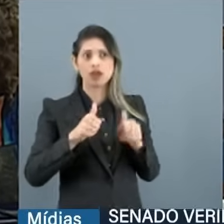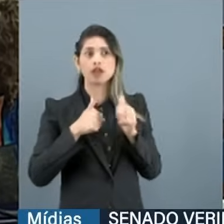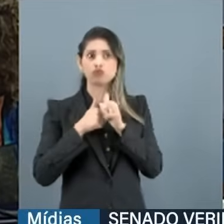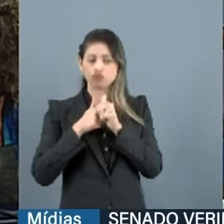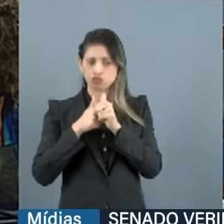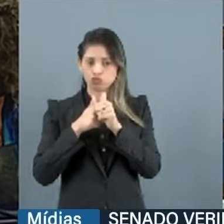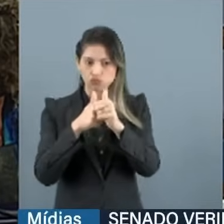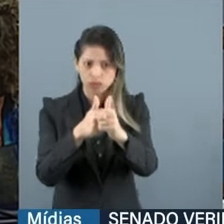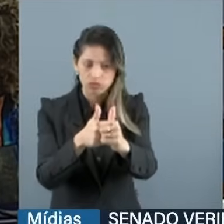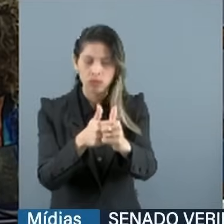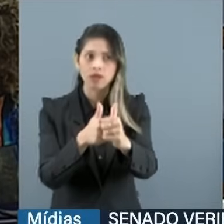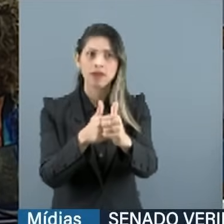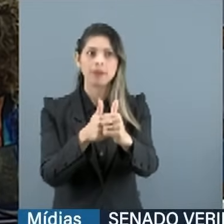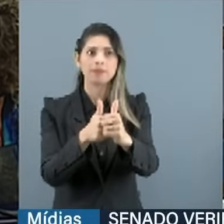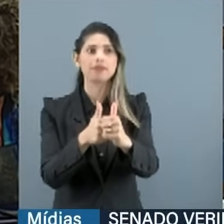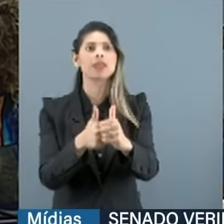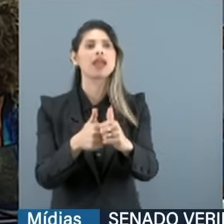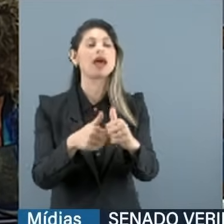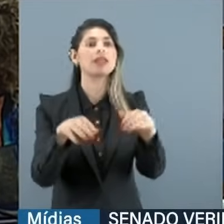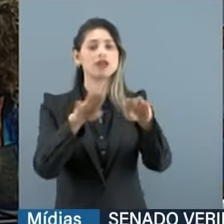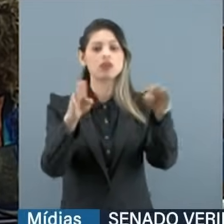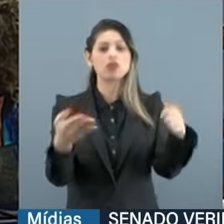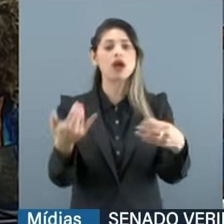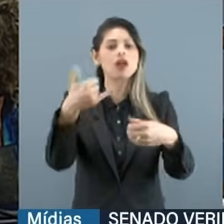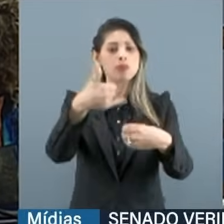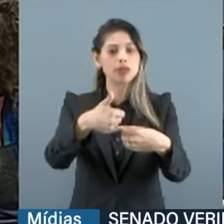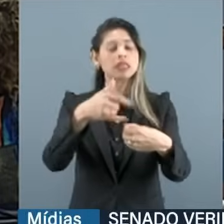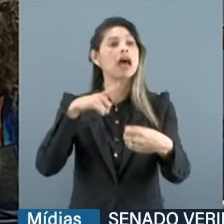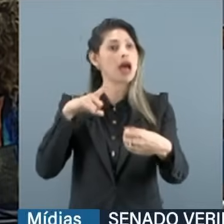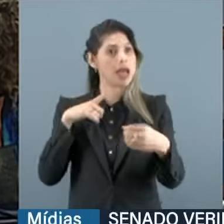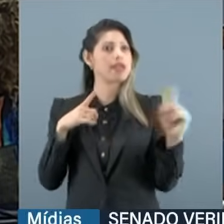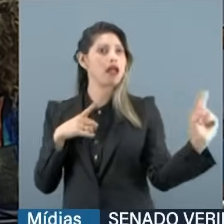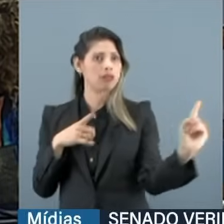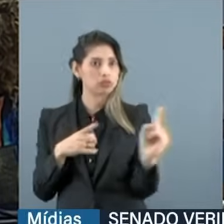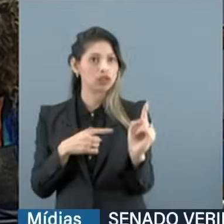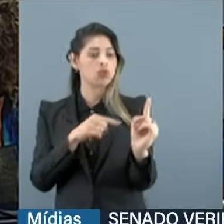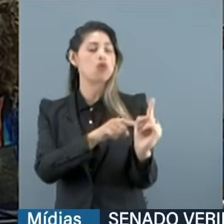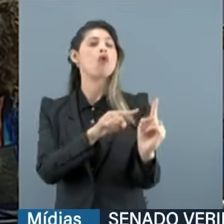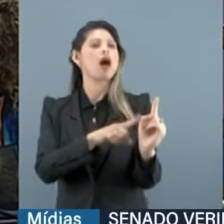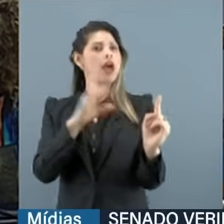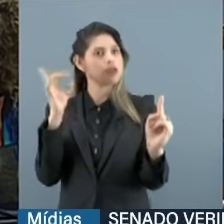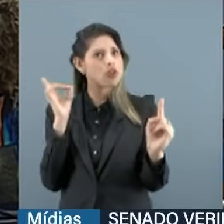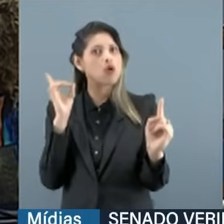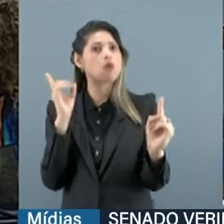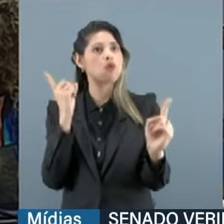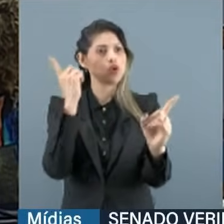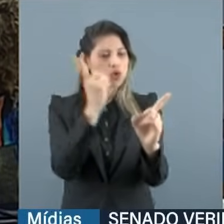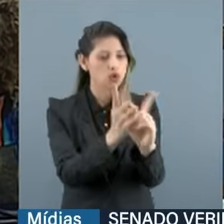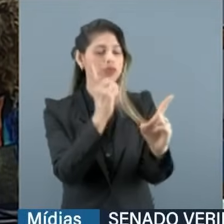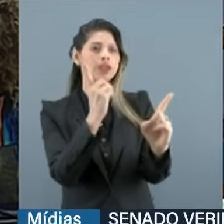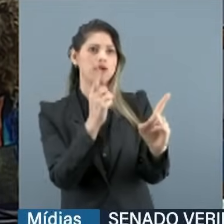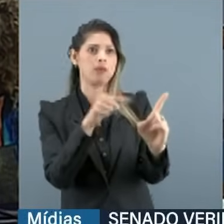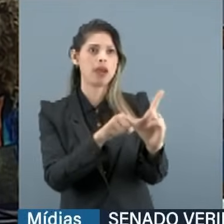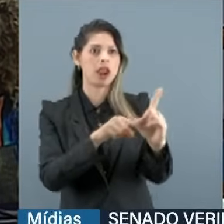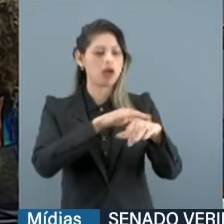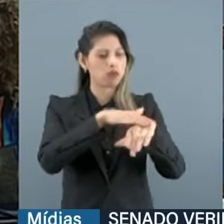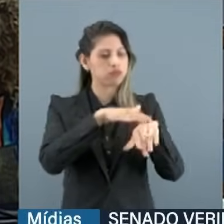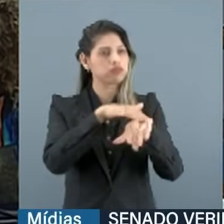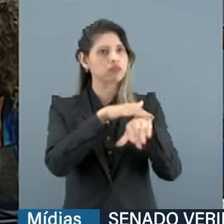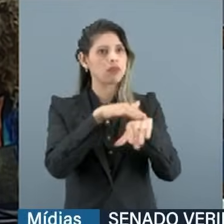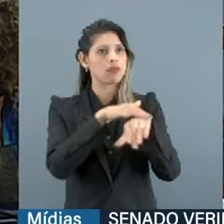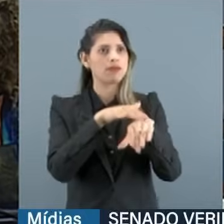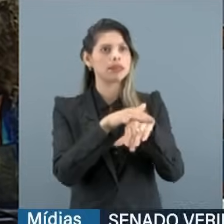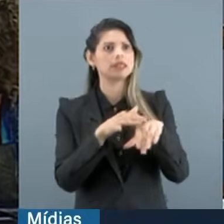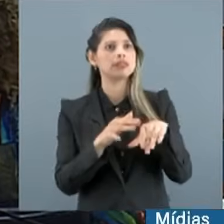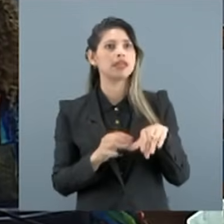posto, e nisso eu tenho um contato com a deputada. E nesse contato foi quando